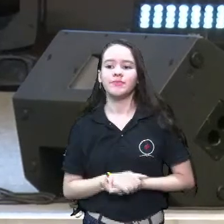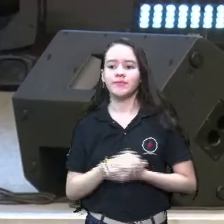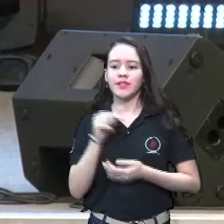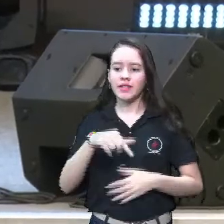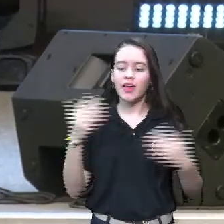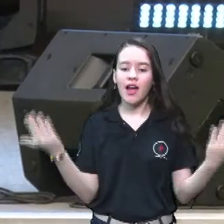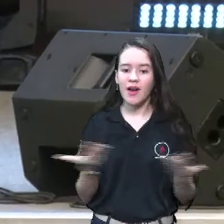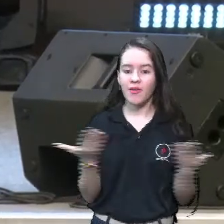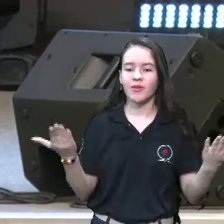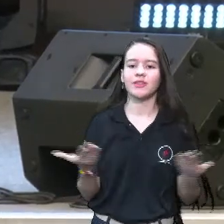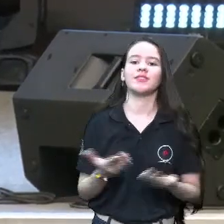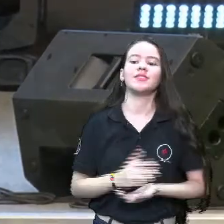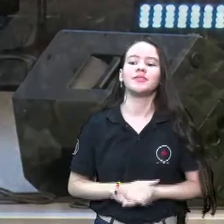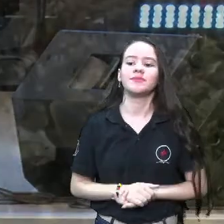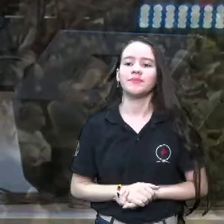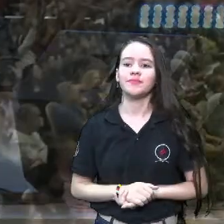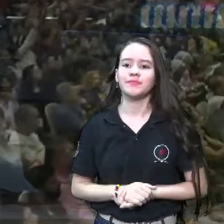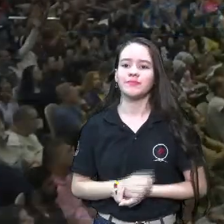agora.